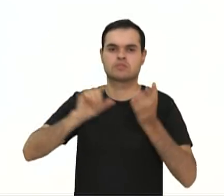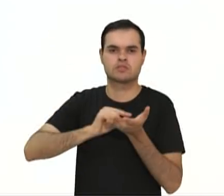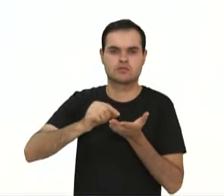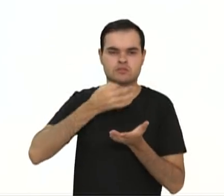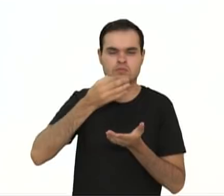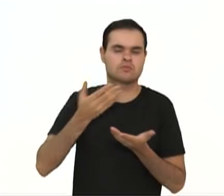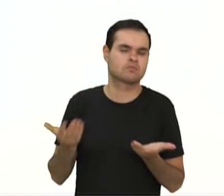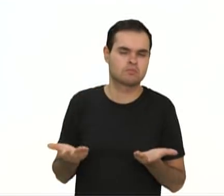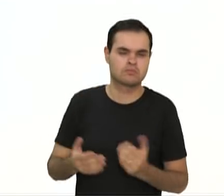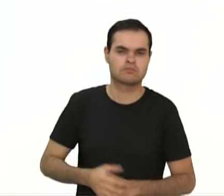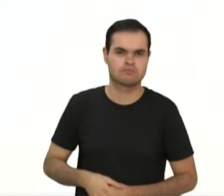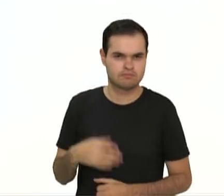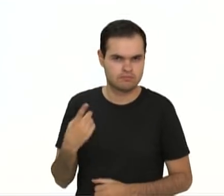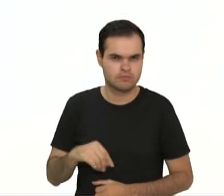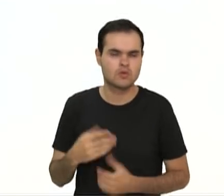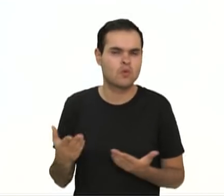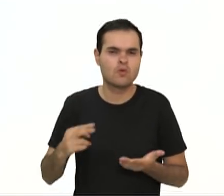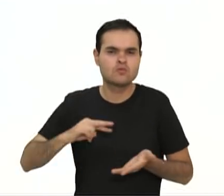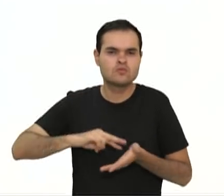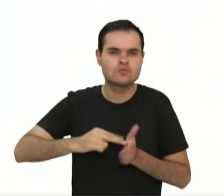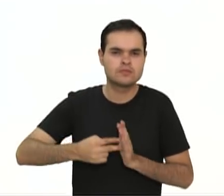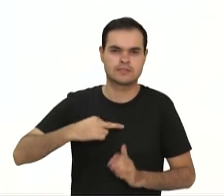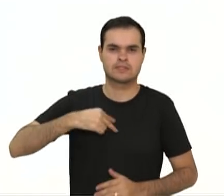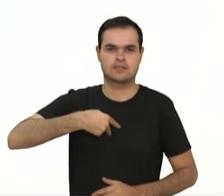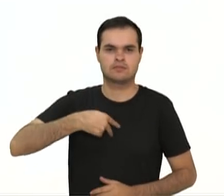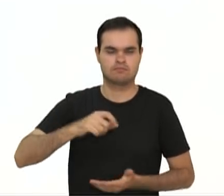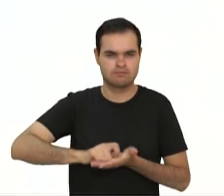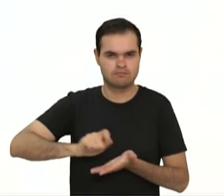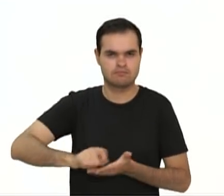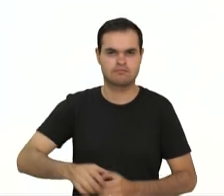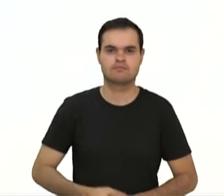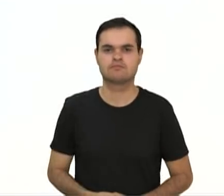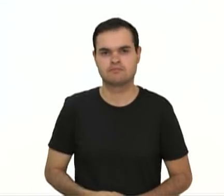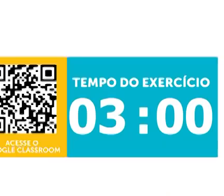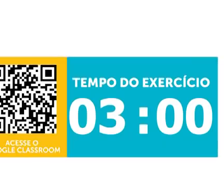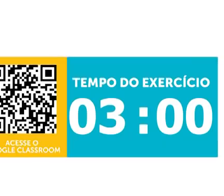opinião? Vamos lá. Qual que é o sentido? Anote.